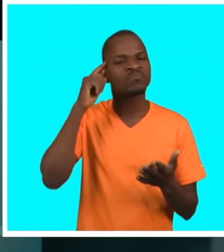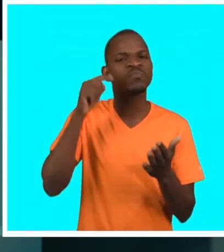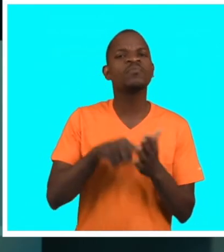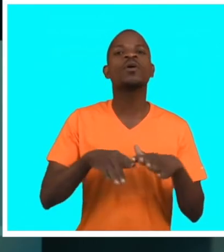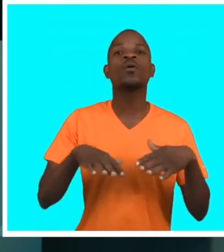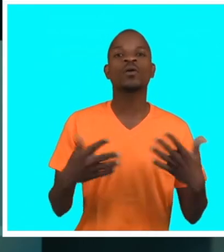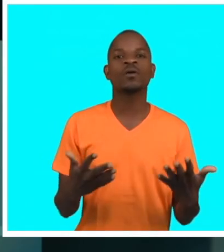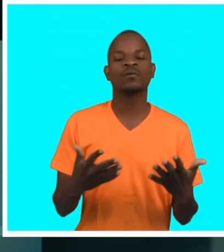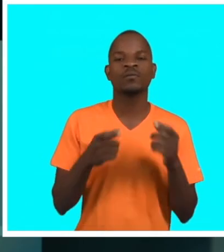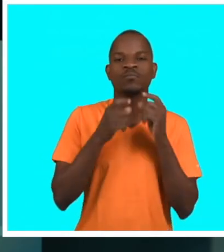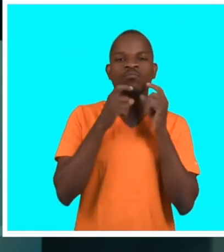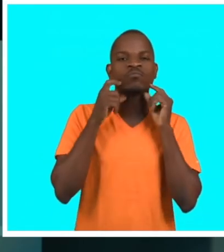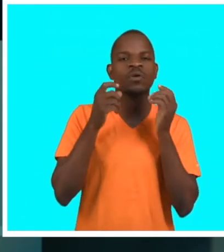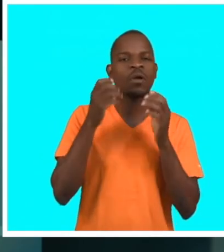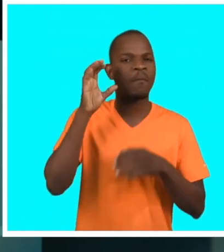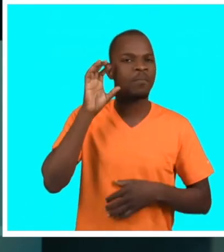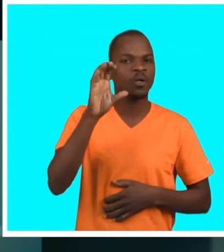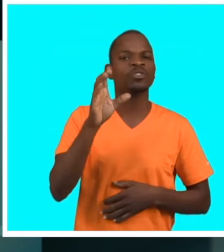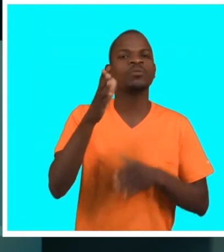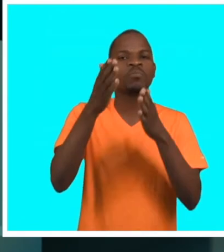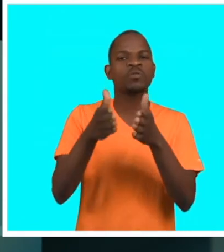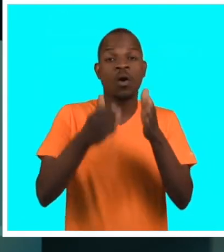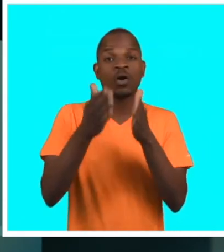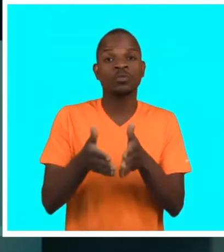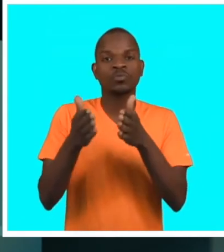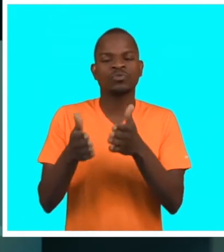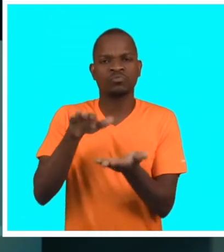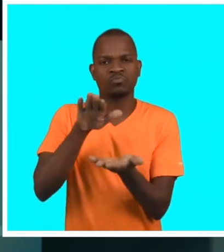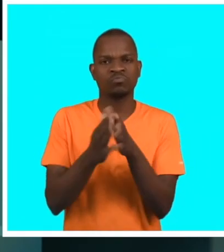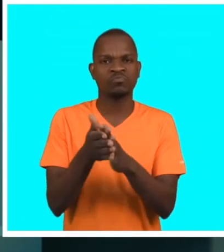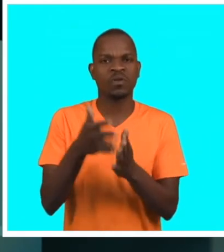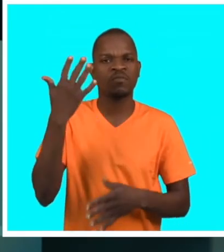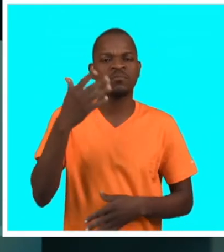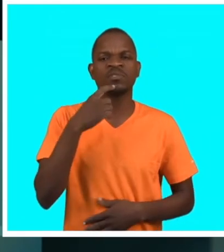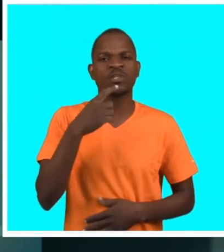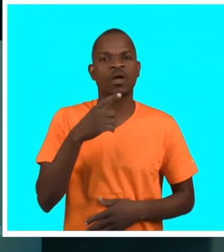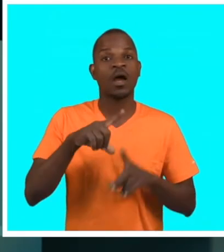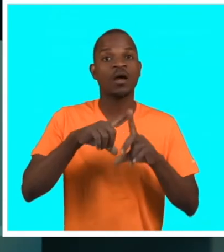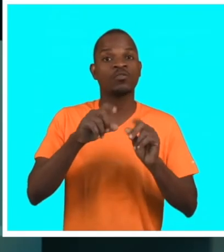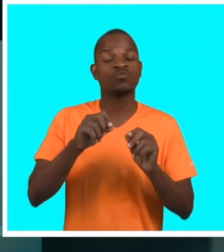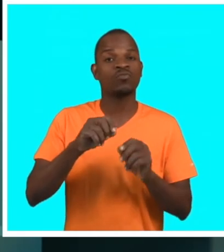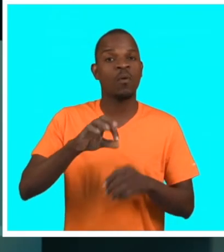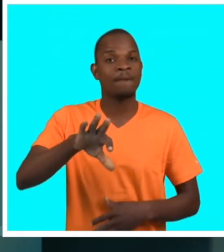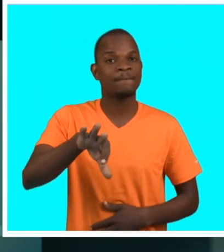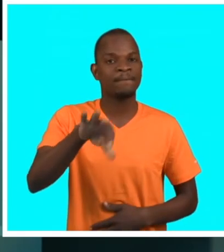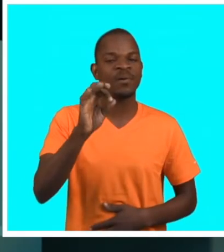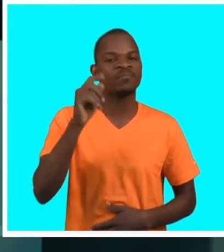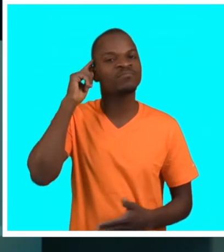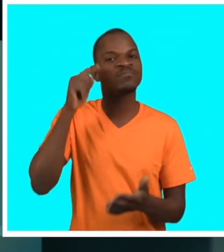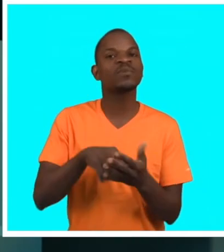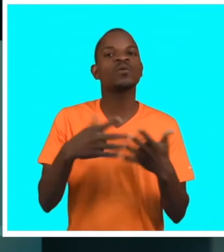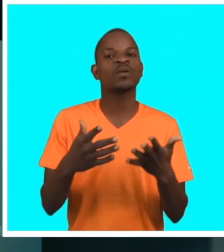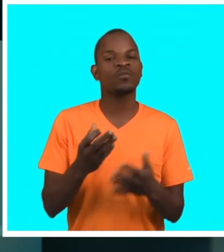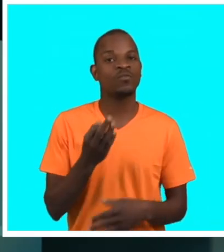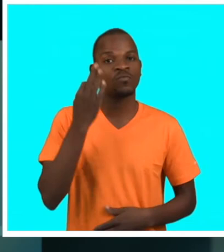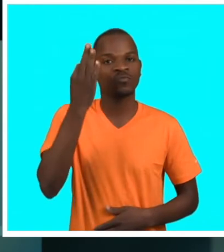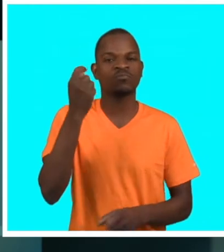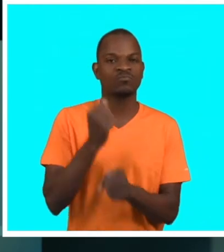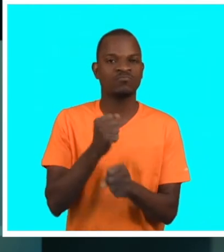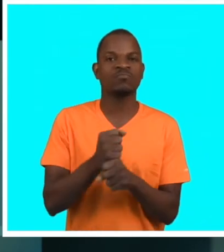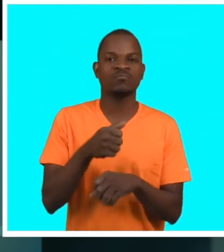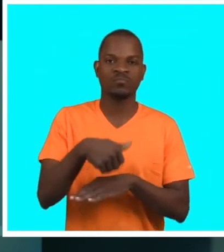é terra de heróis. Os produtores olham para a premiação como um incentivo para